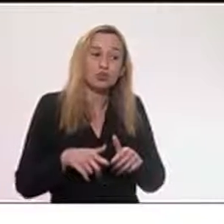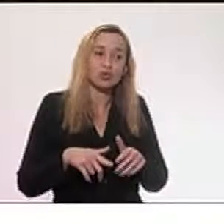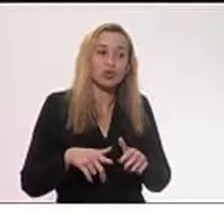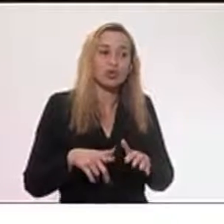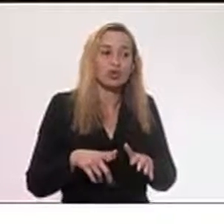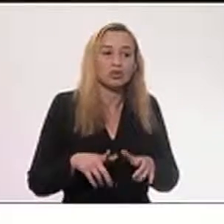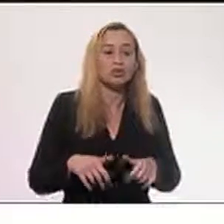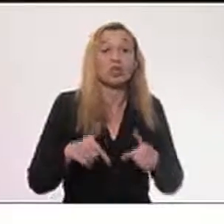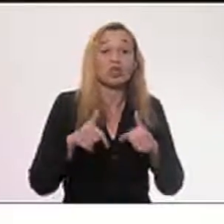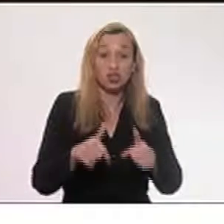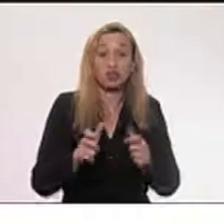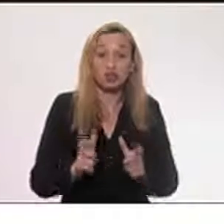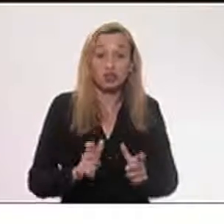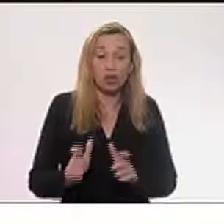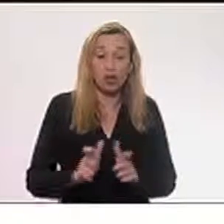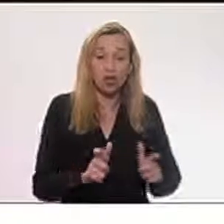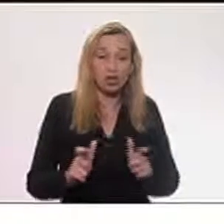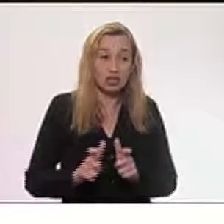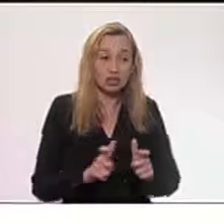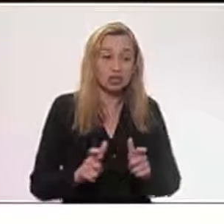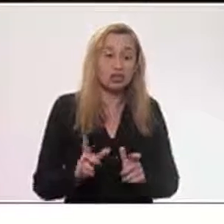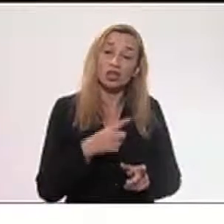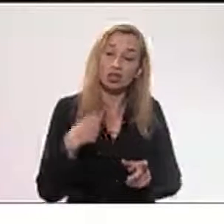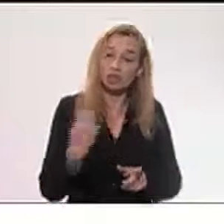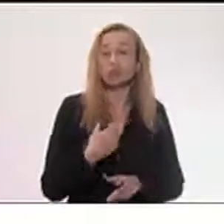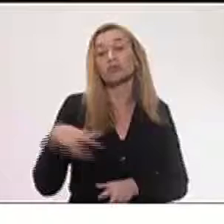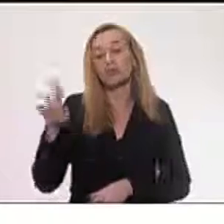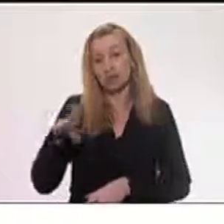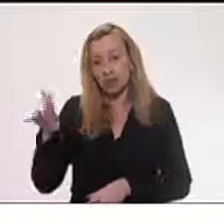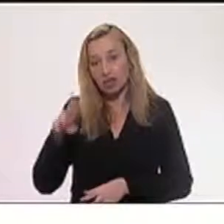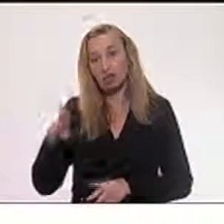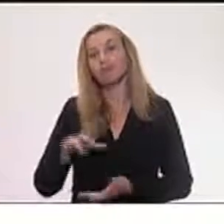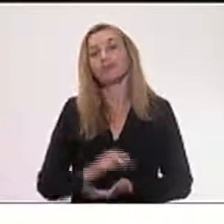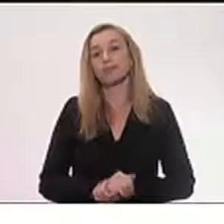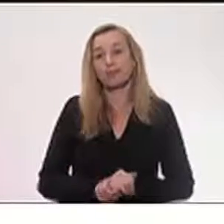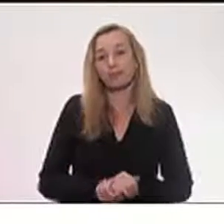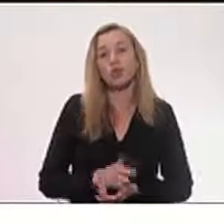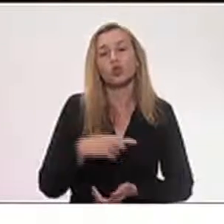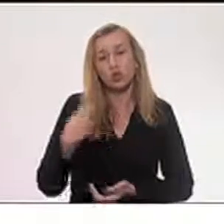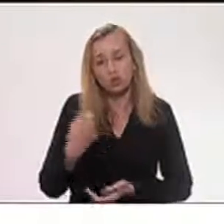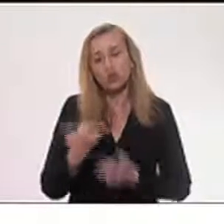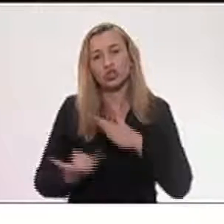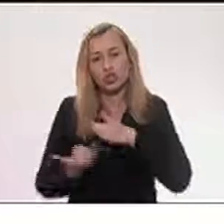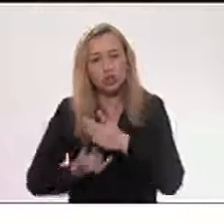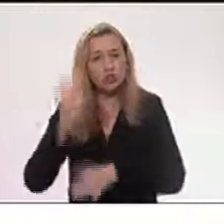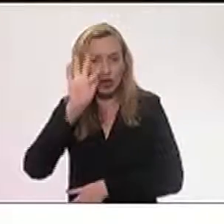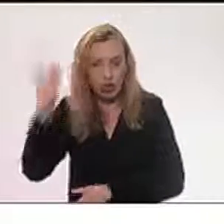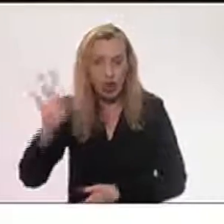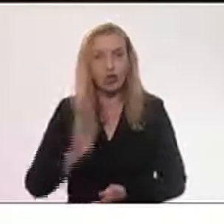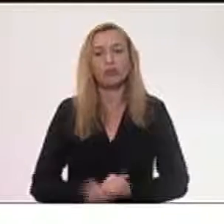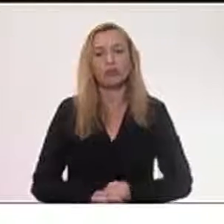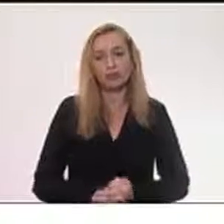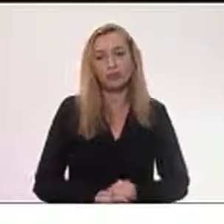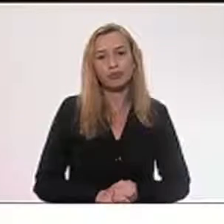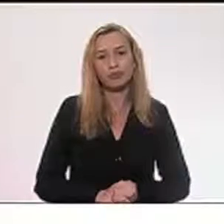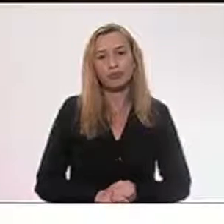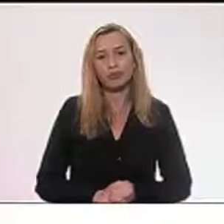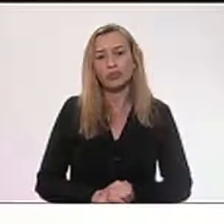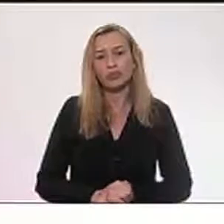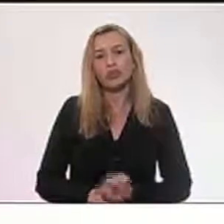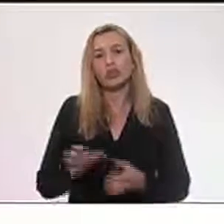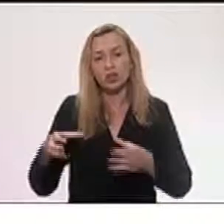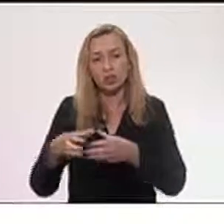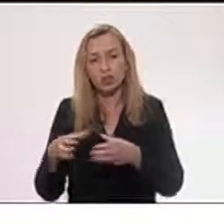marcos atuais das nossas universidades, dos nossos institutos federais, desses órgãos